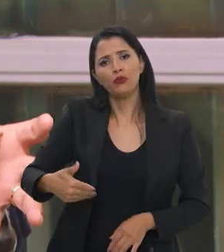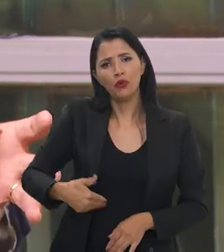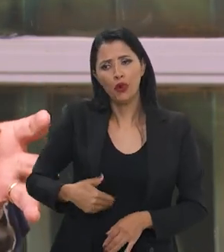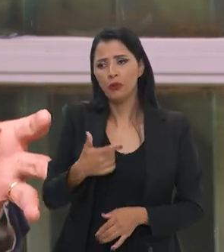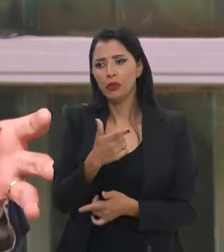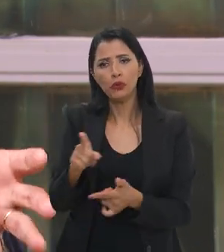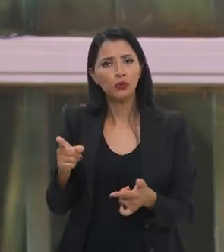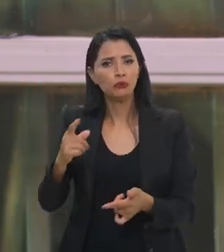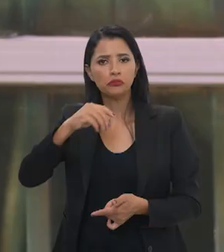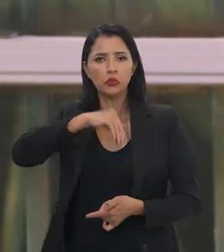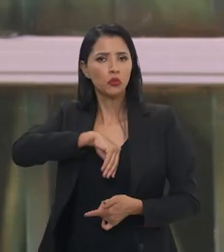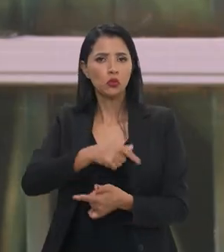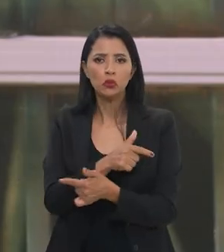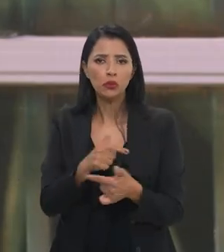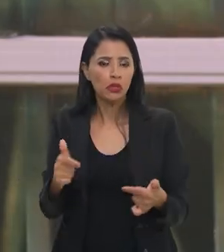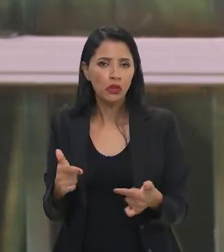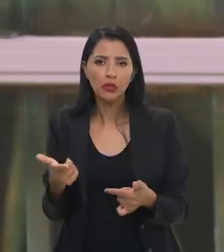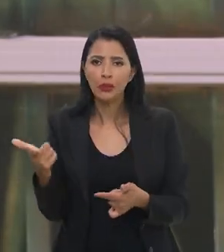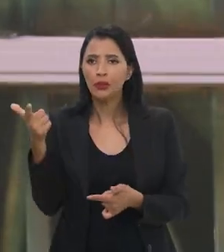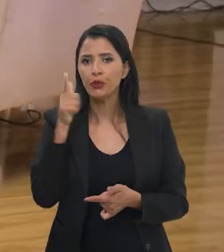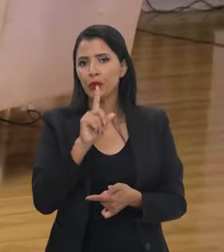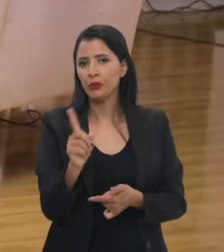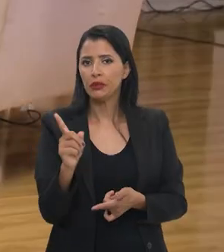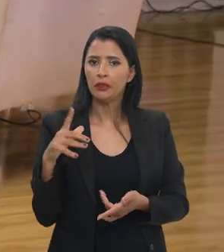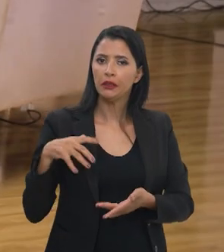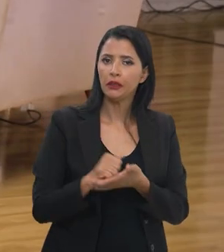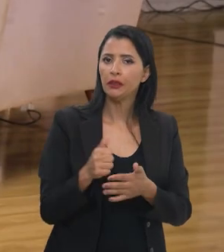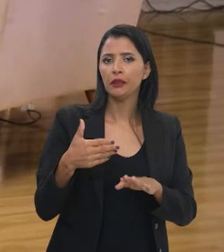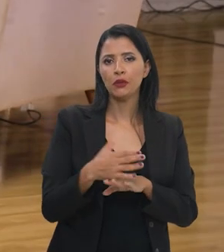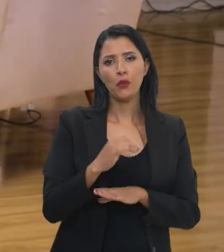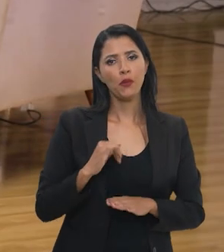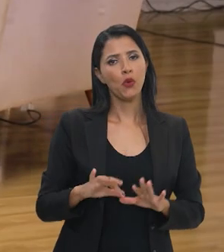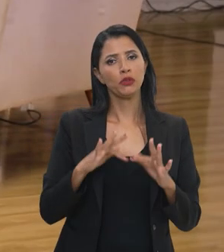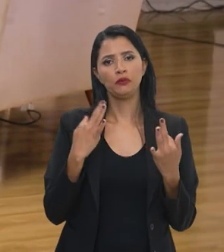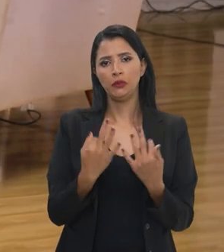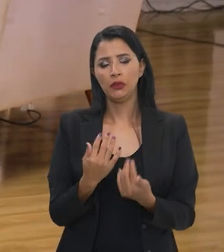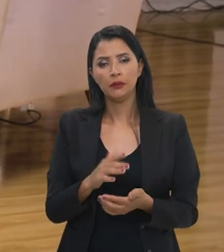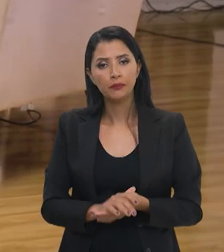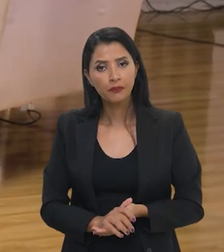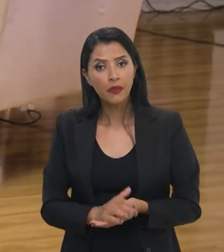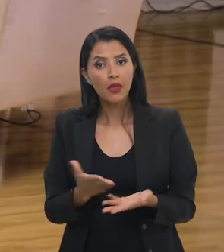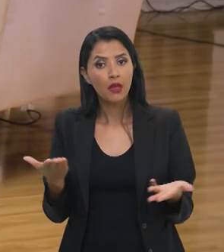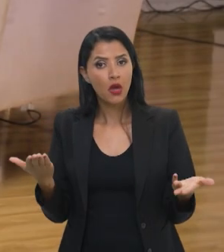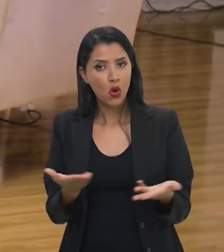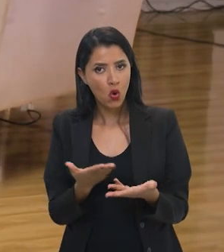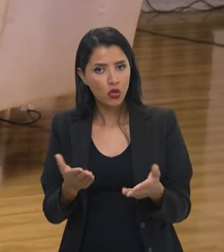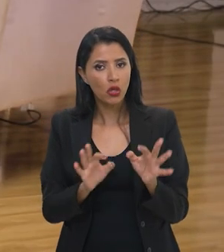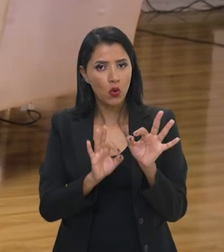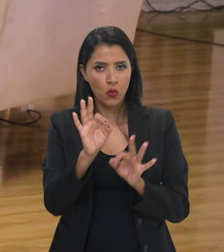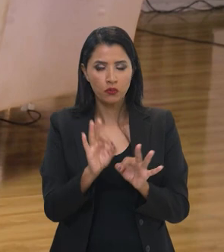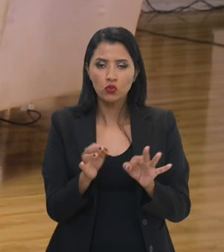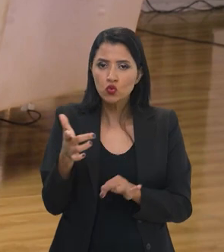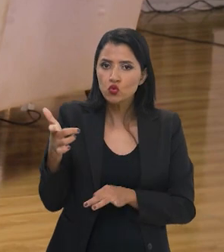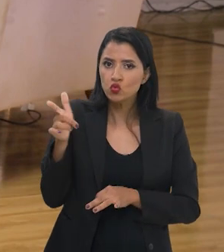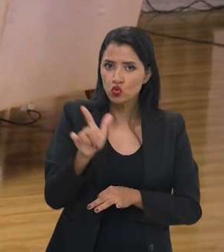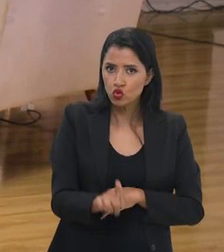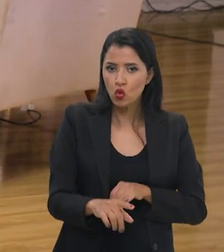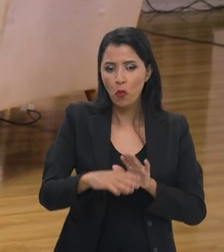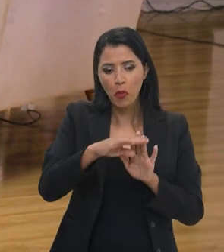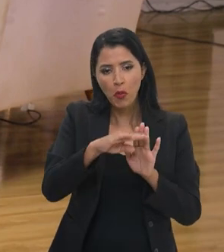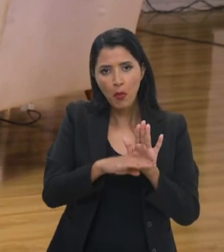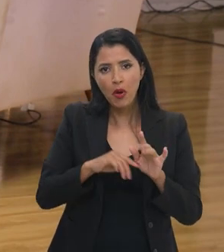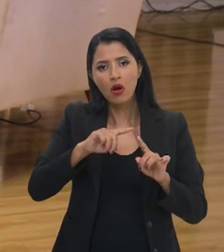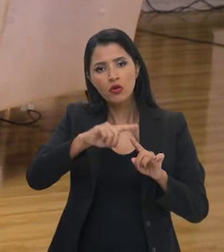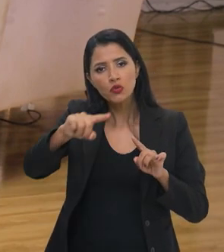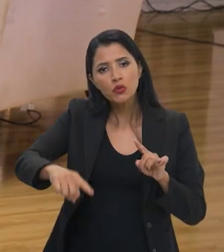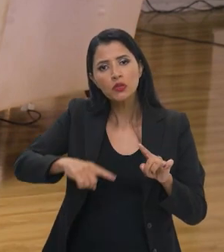fome pessoas que não têm renda e não conseguia entrar então agora a gente tá reorganizando